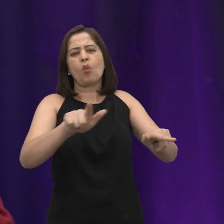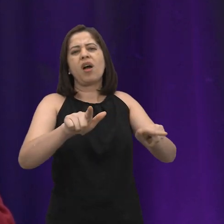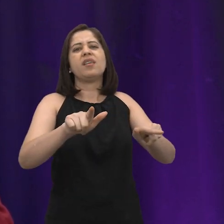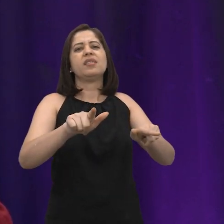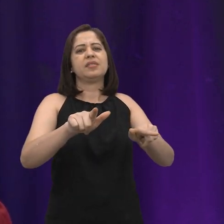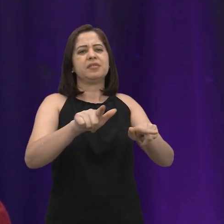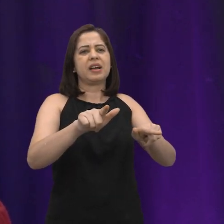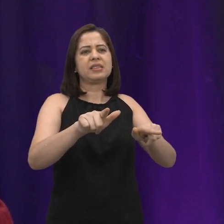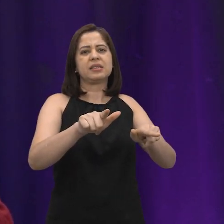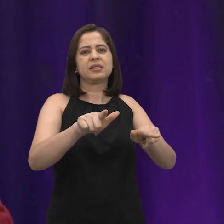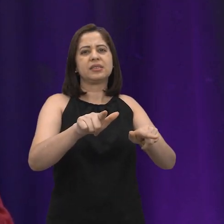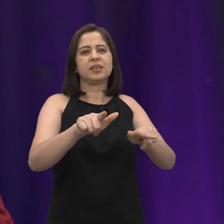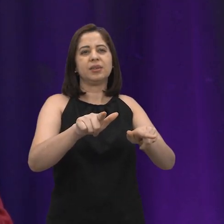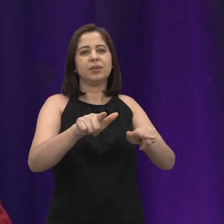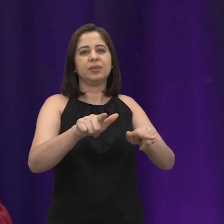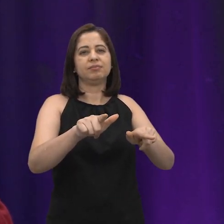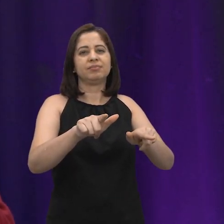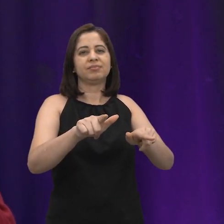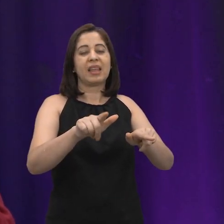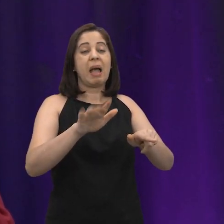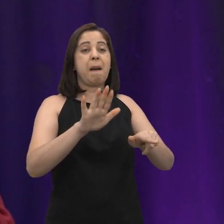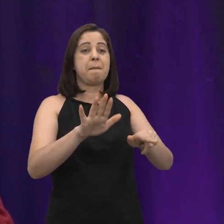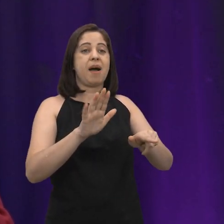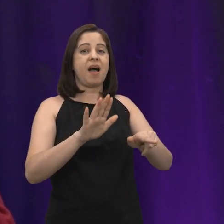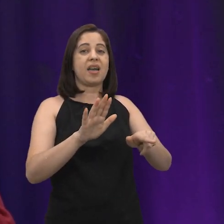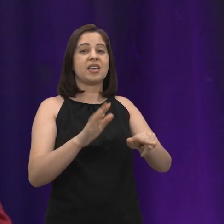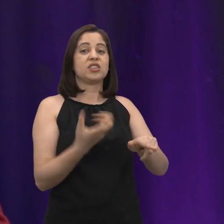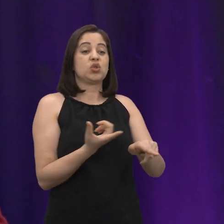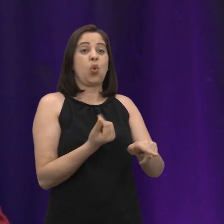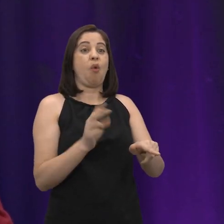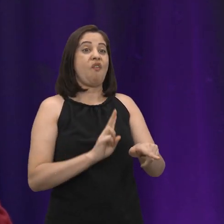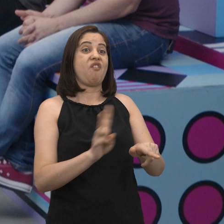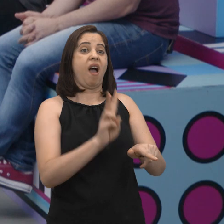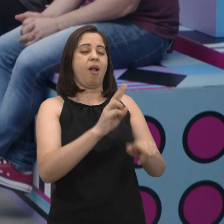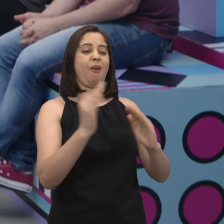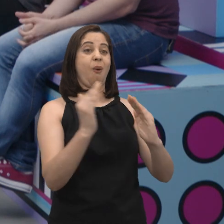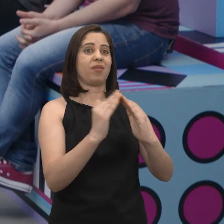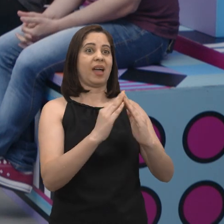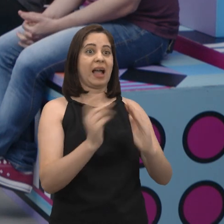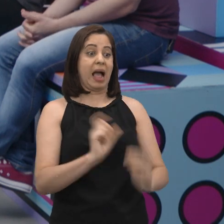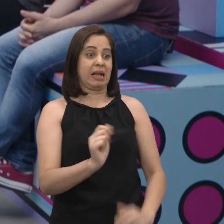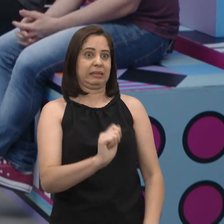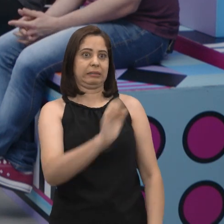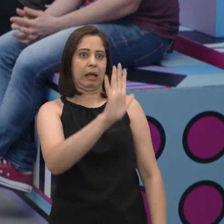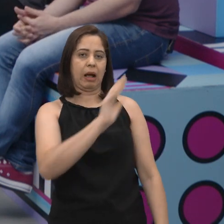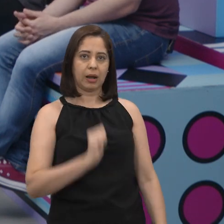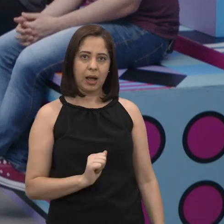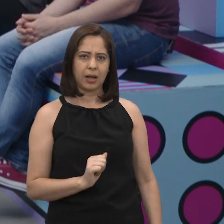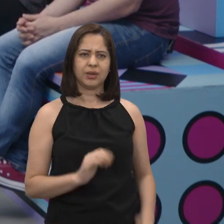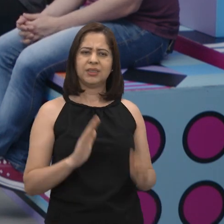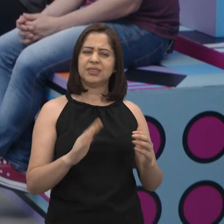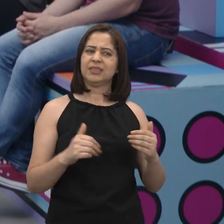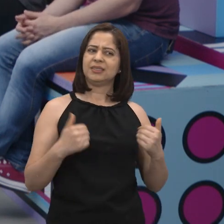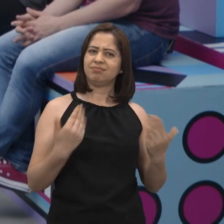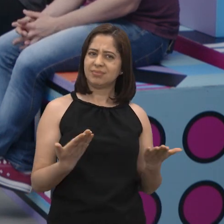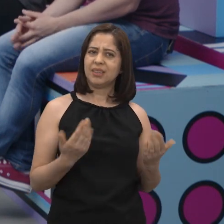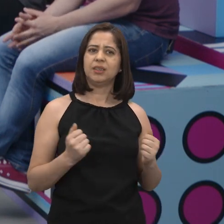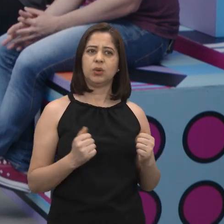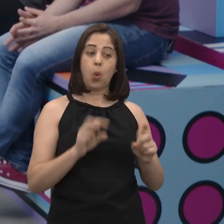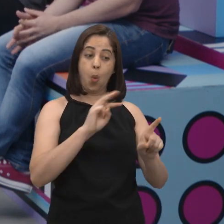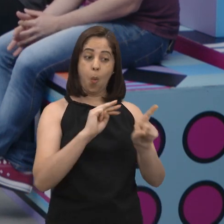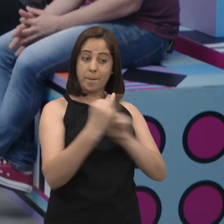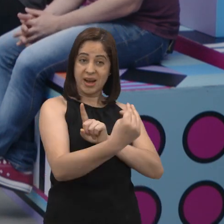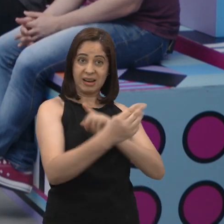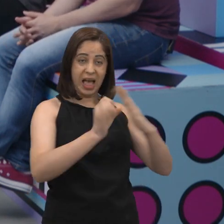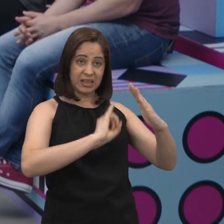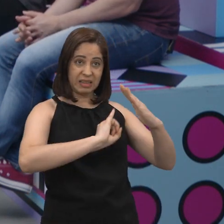um tempo, que regula o preço dos aluguéis. Então a gente fala de um mercado imobiliário que ele